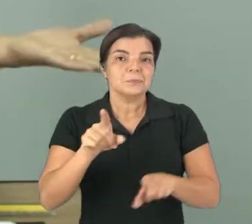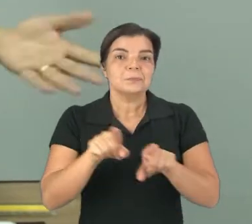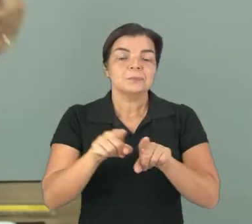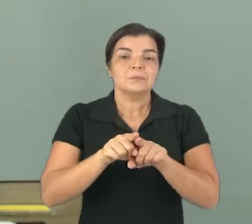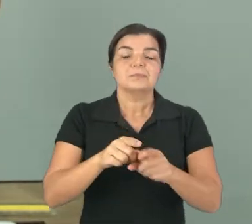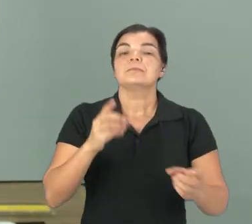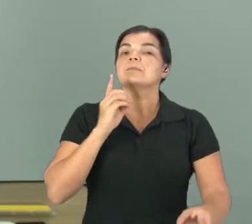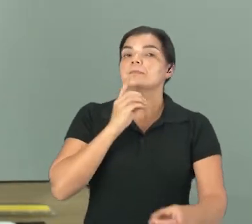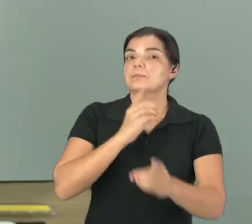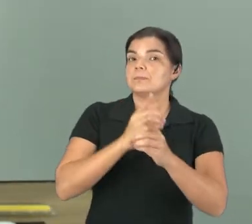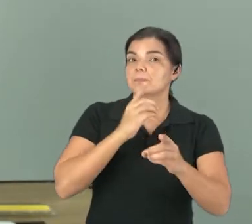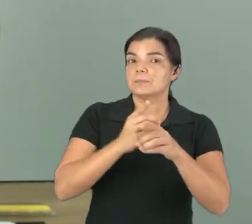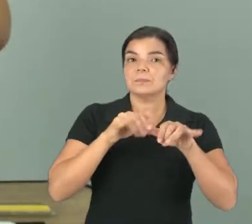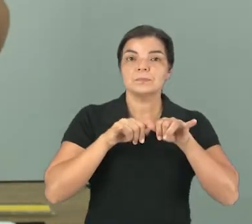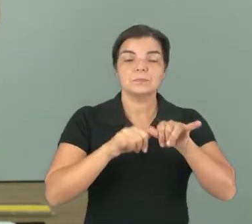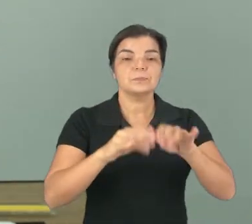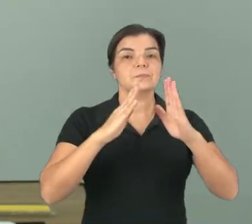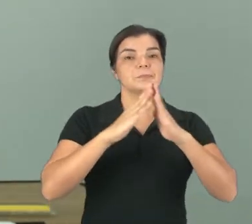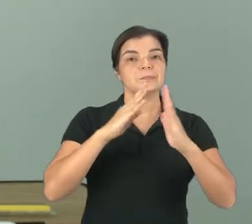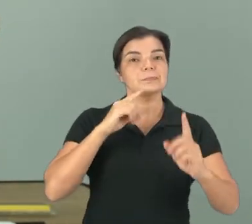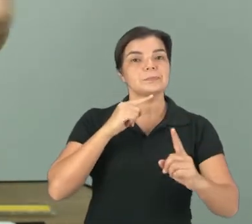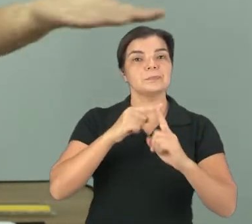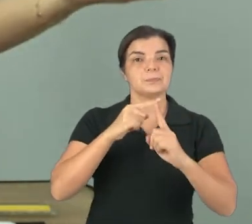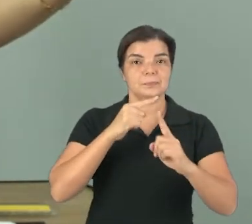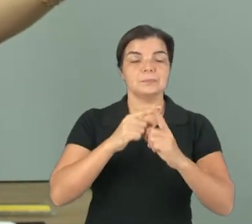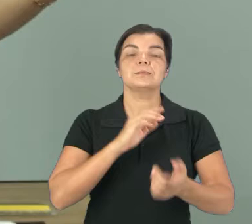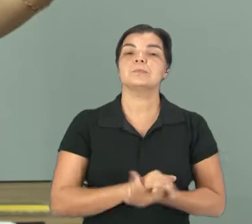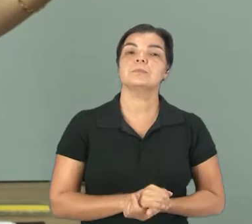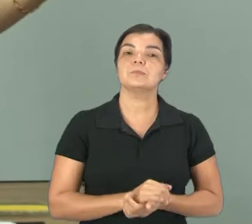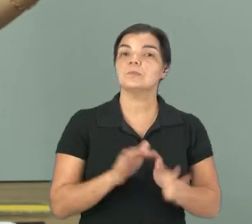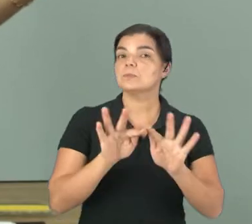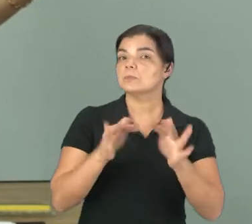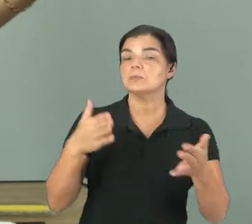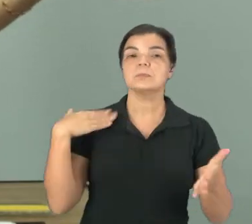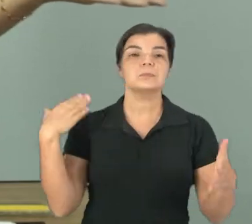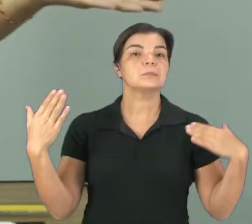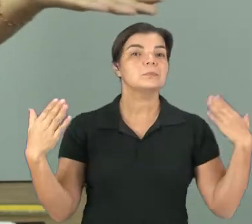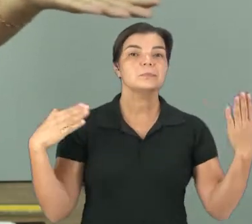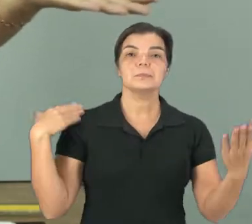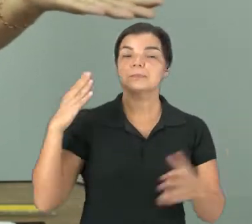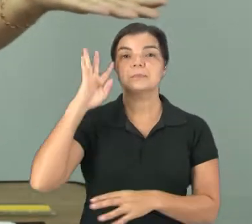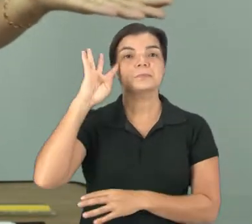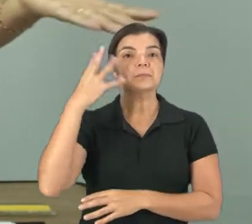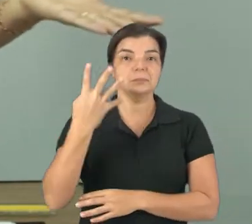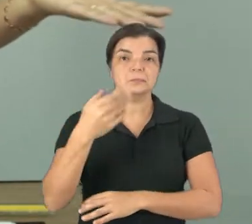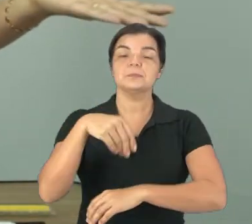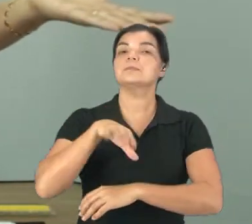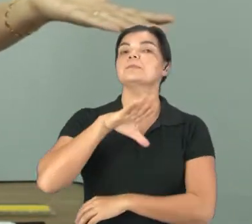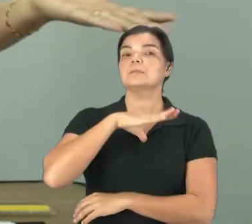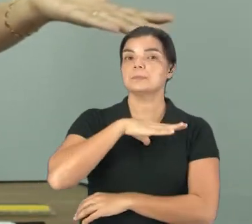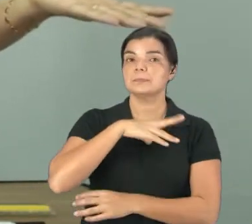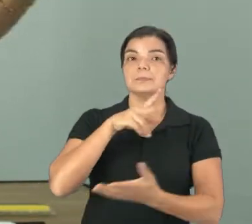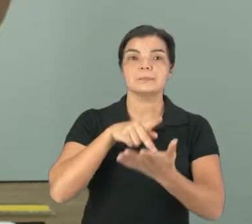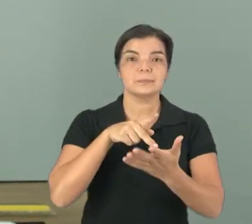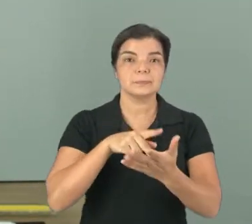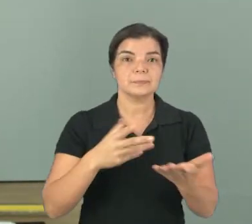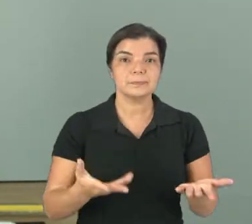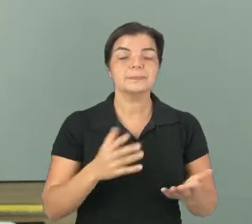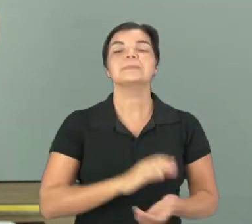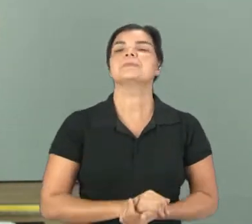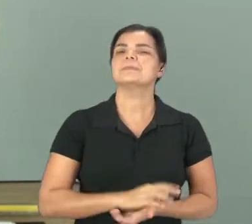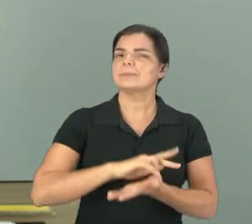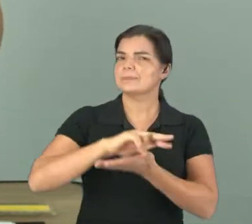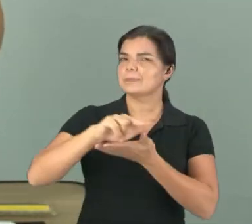no supermercado, na igreja, no simples passeio que você resolve dar pela cidade, não é mesmo? E